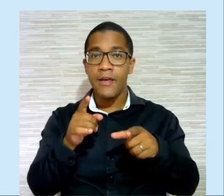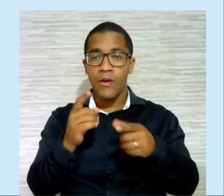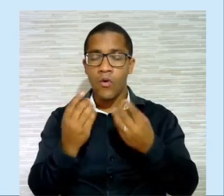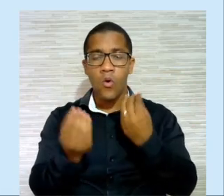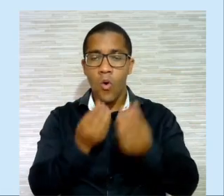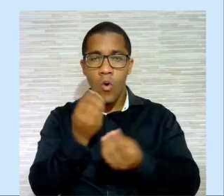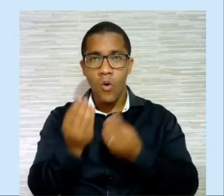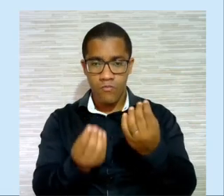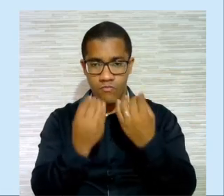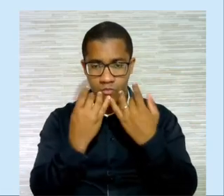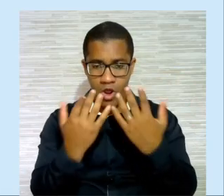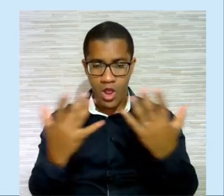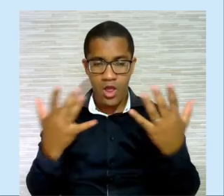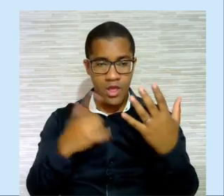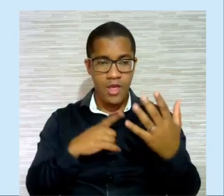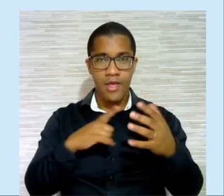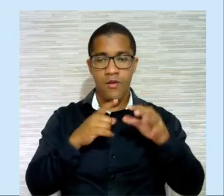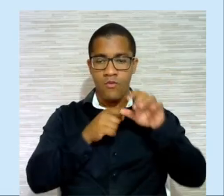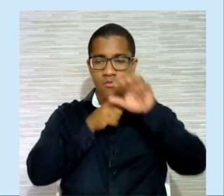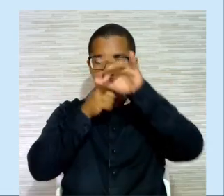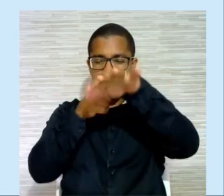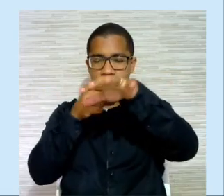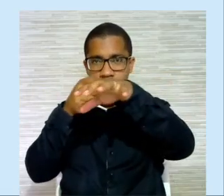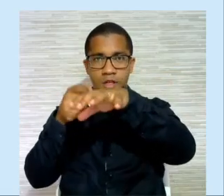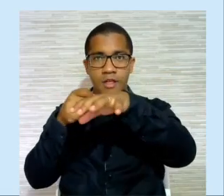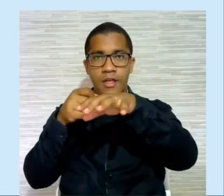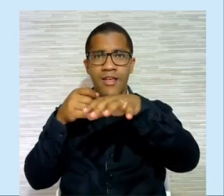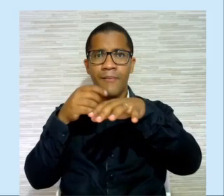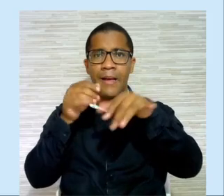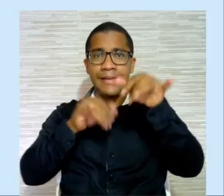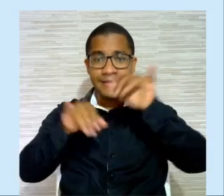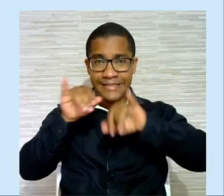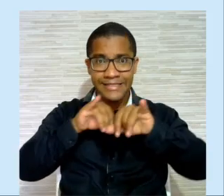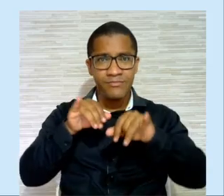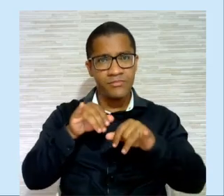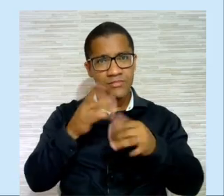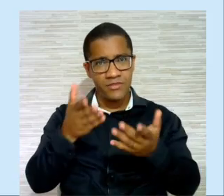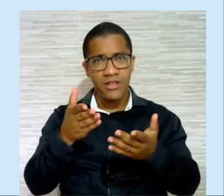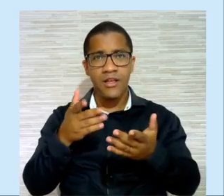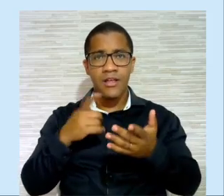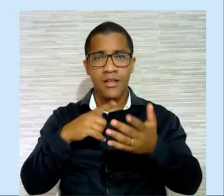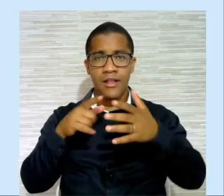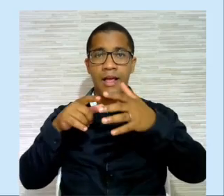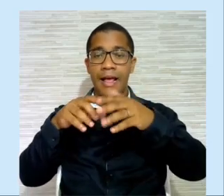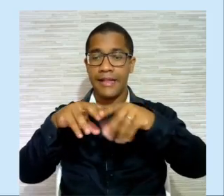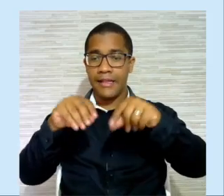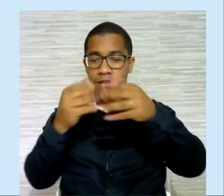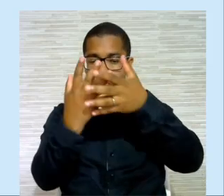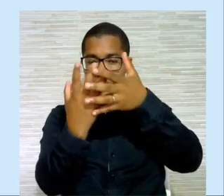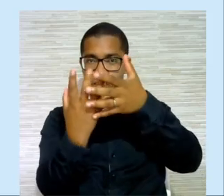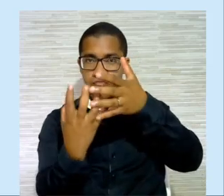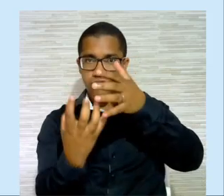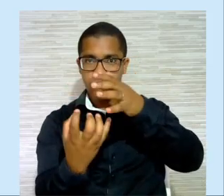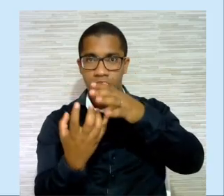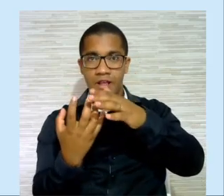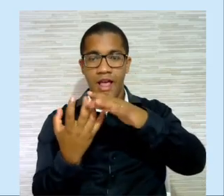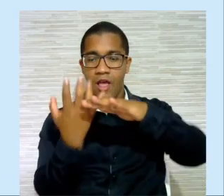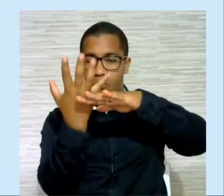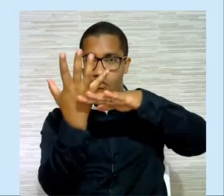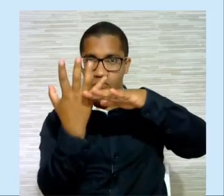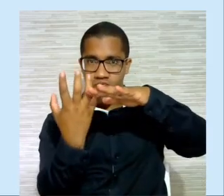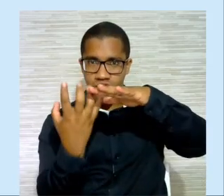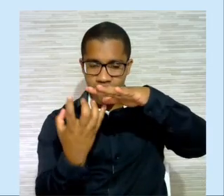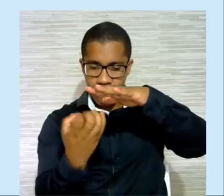químicos. Tá? Então, essa água, né, esse recurso químico que vem do agrotóxico, ele vai infiltrar no solo e ele vai se